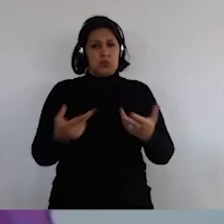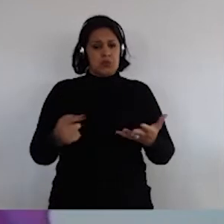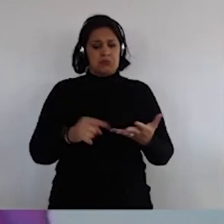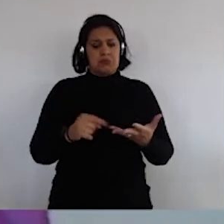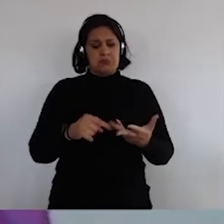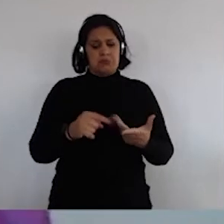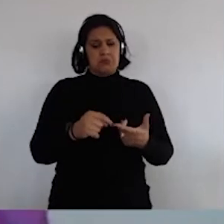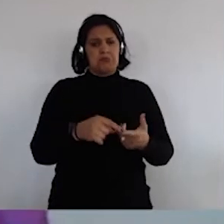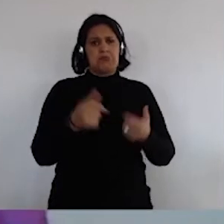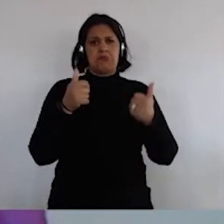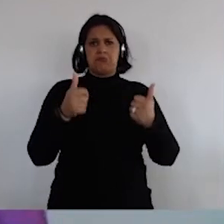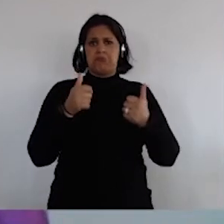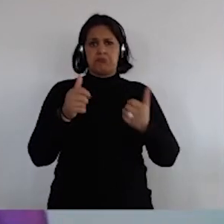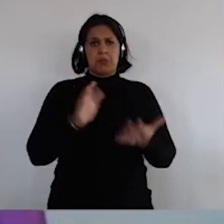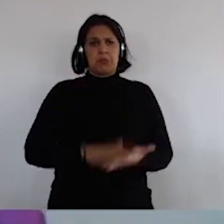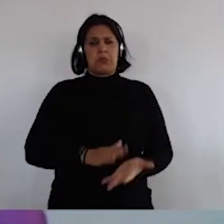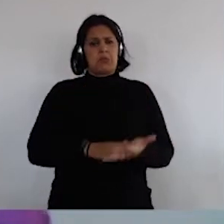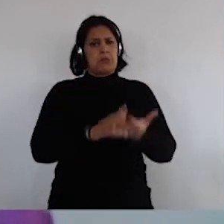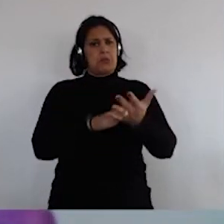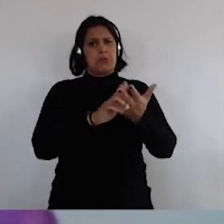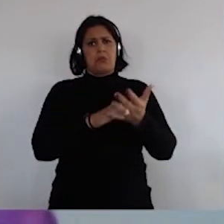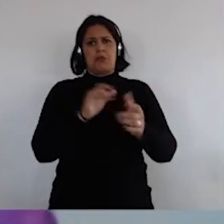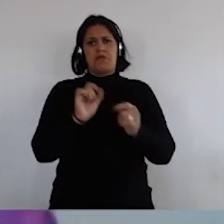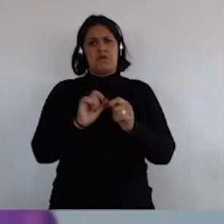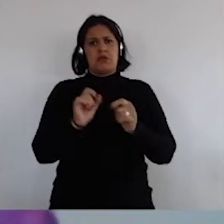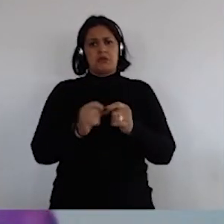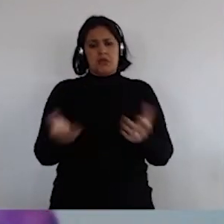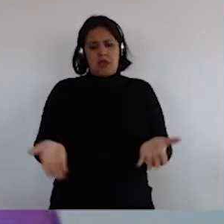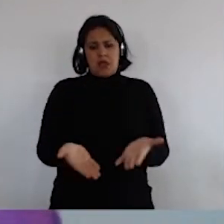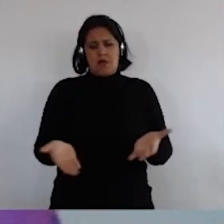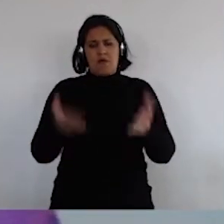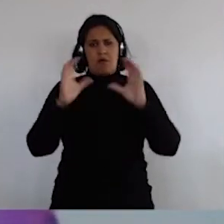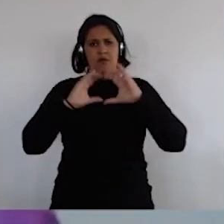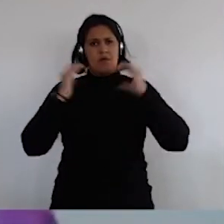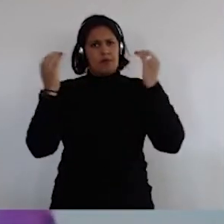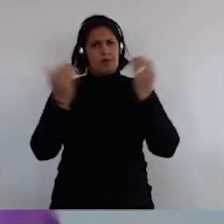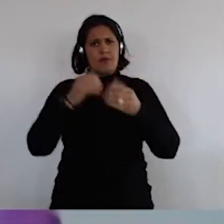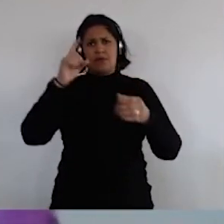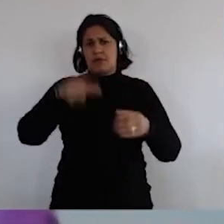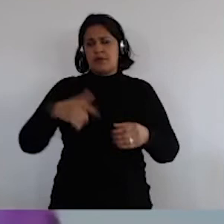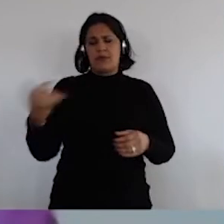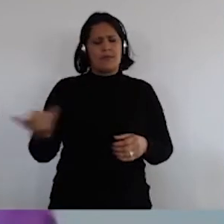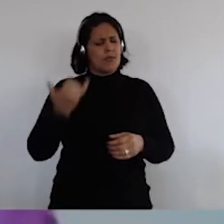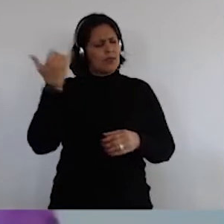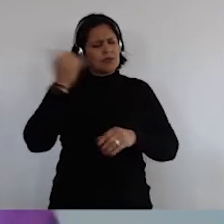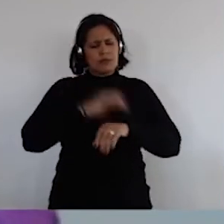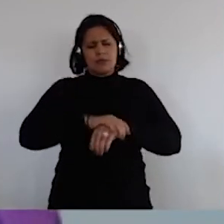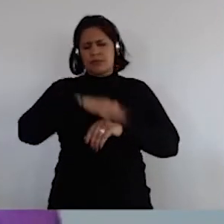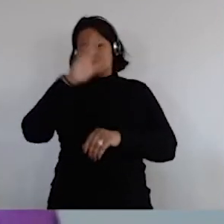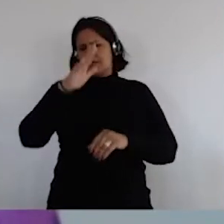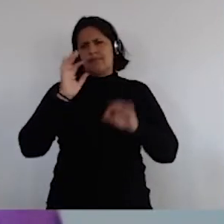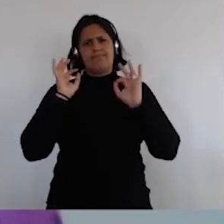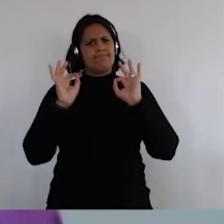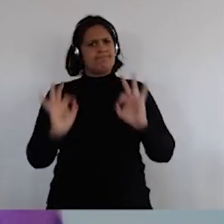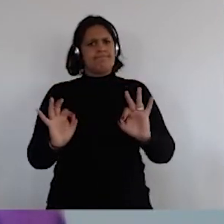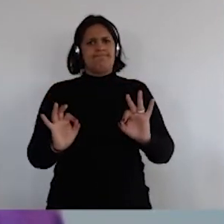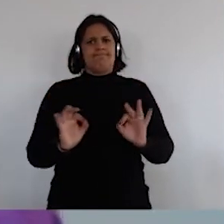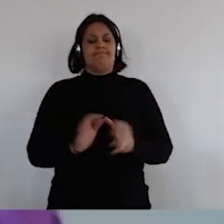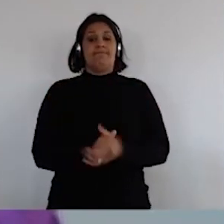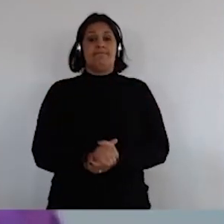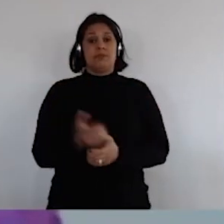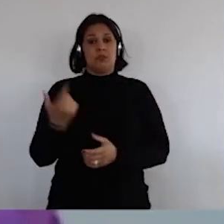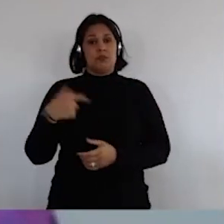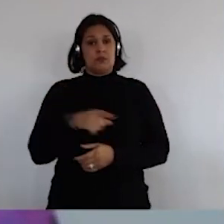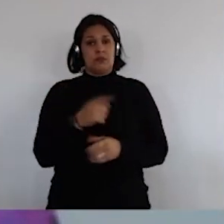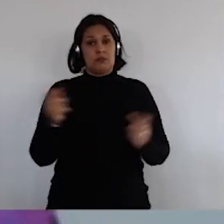louváveis como a realização do presente congresso são extremamente salutares, para que possamos